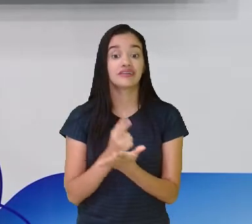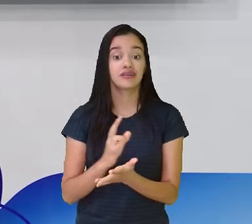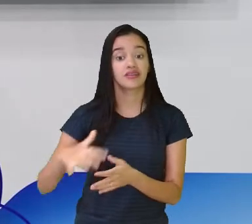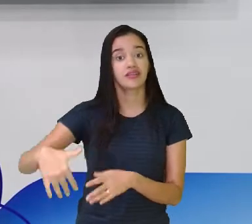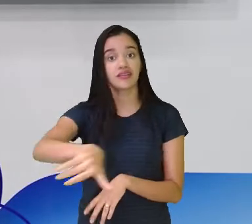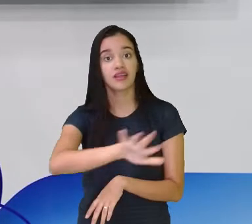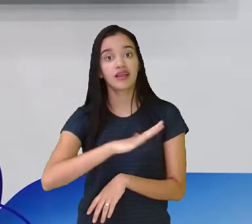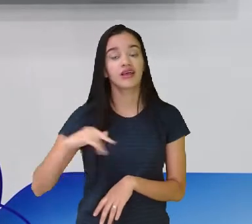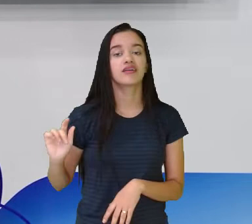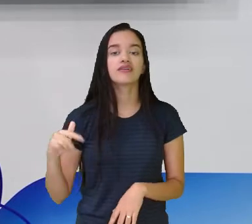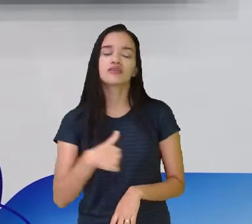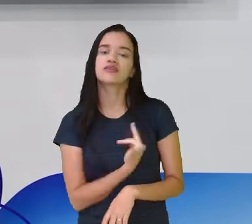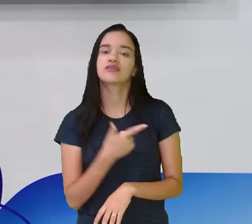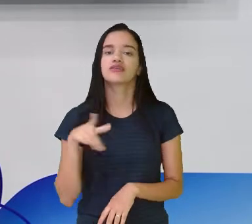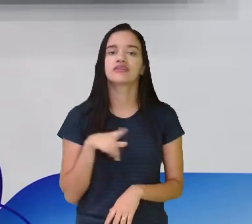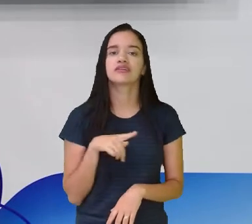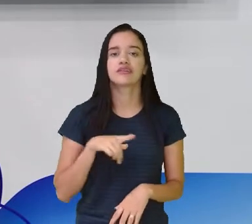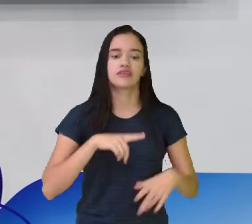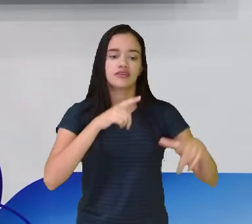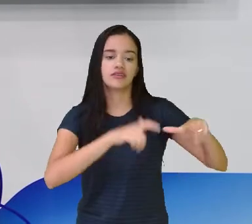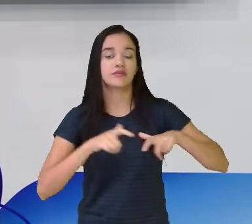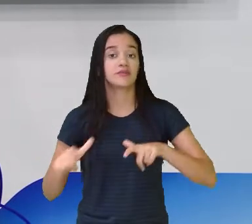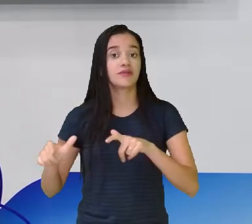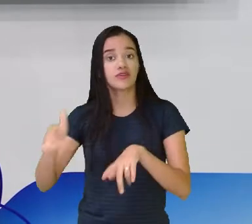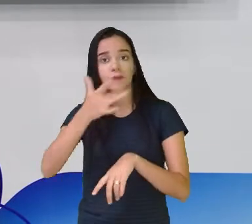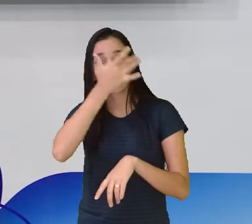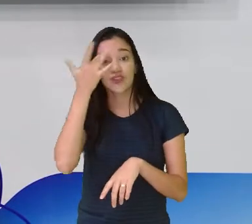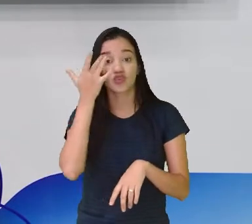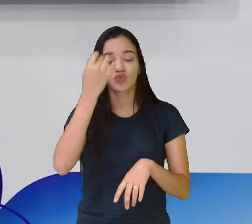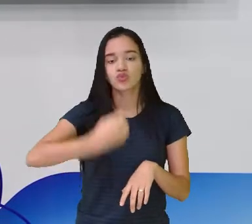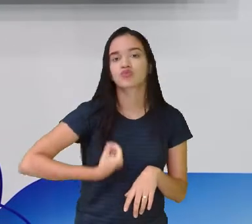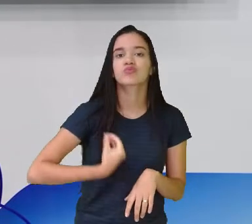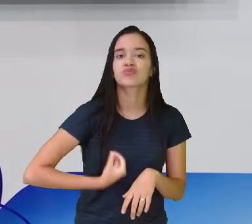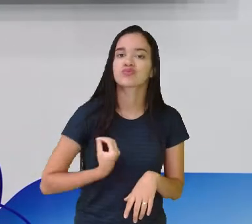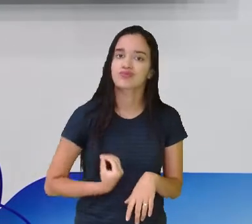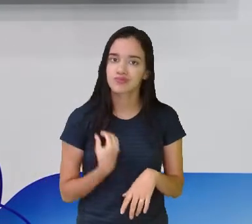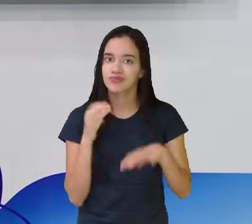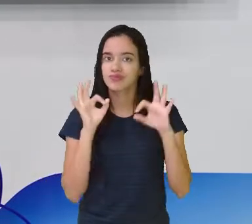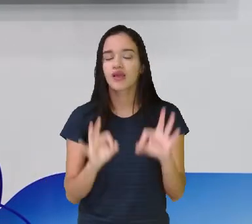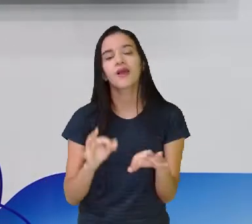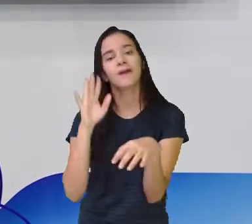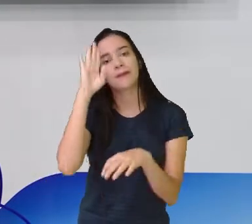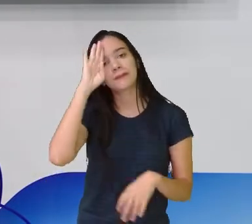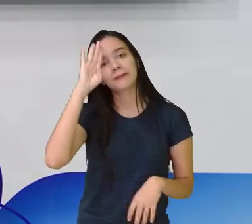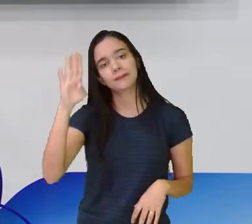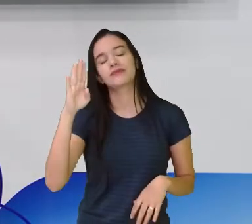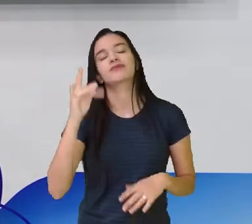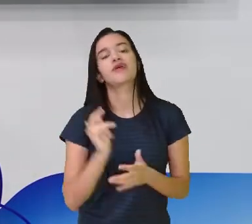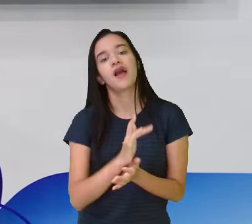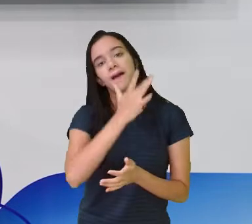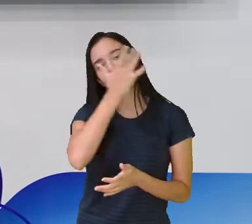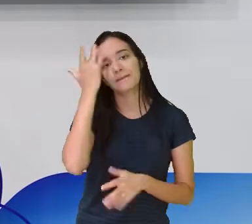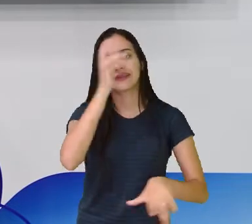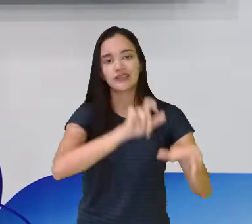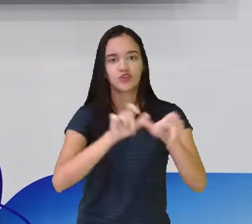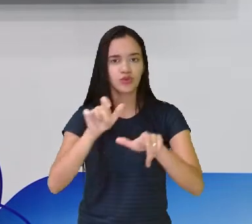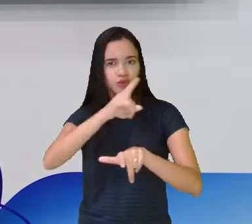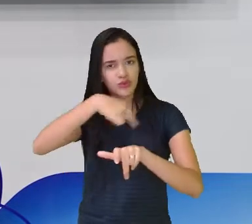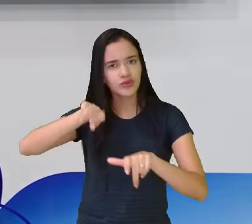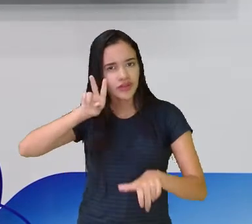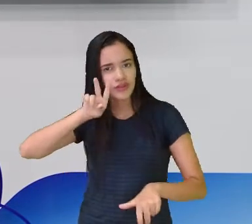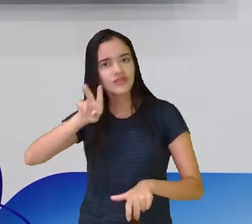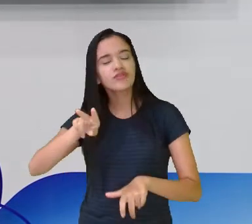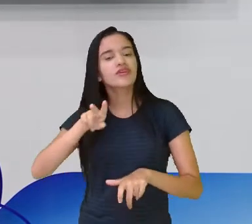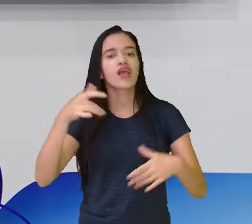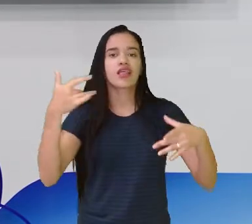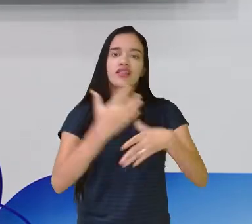litorânea. E a gente tem esses espaços, pessoas também que sobrevivem ali daqueles espaços, principalmente aquelas pessoas que vocês já viram